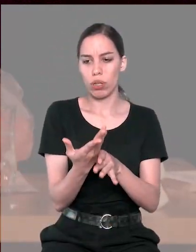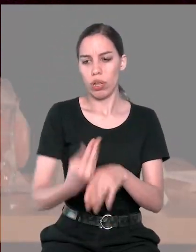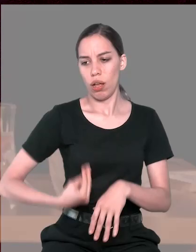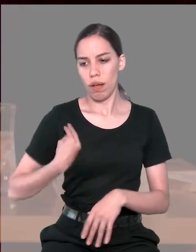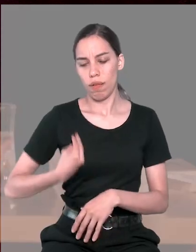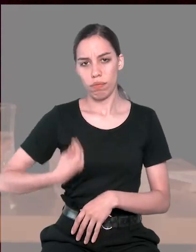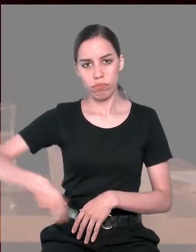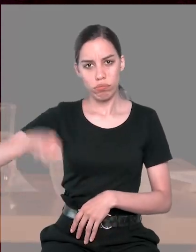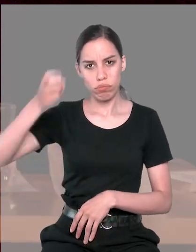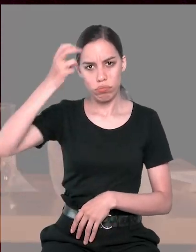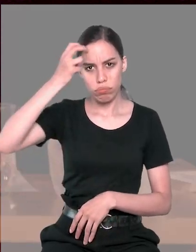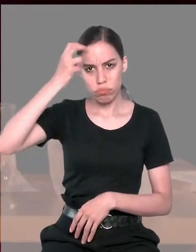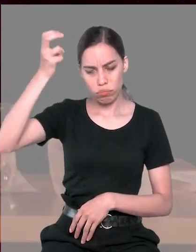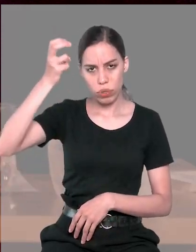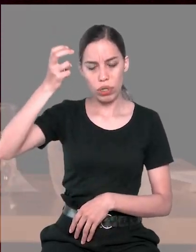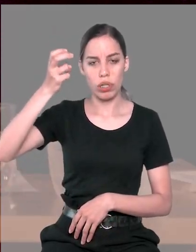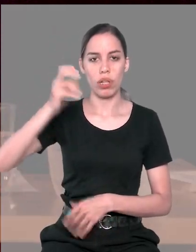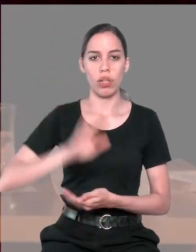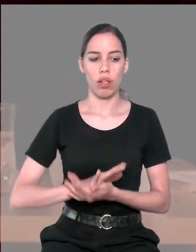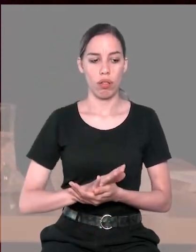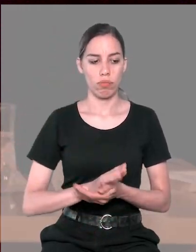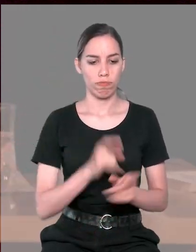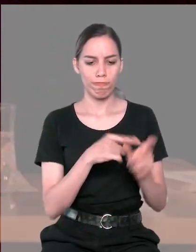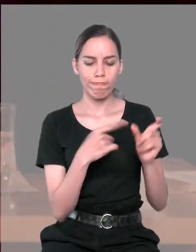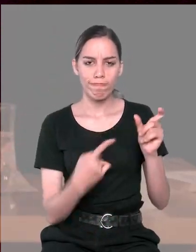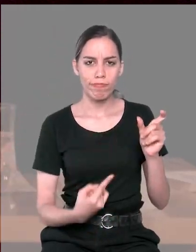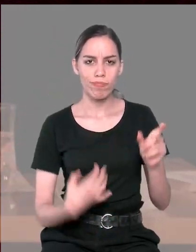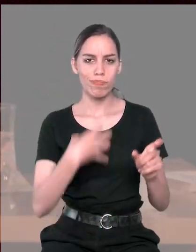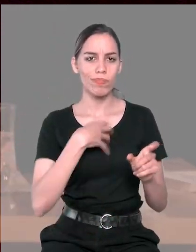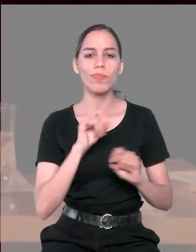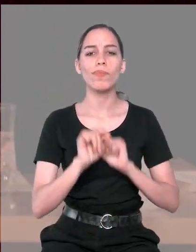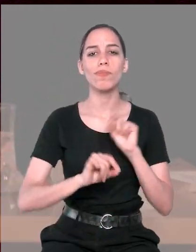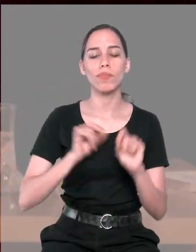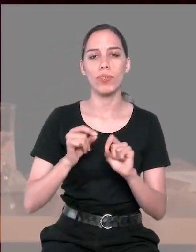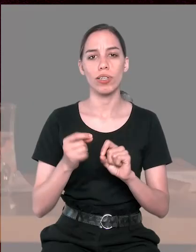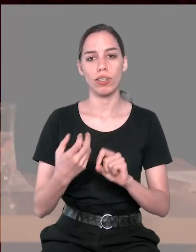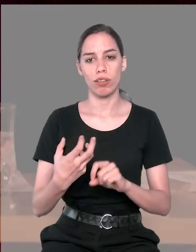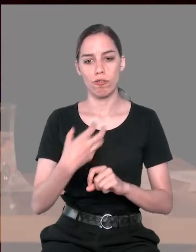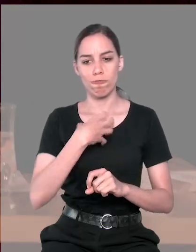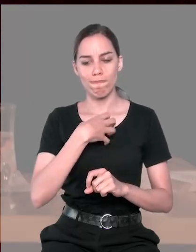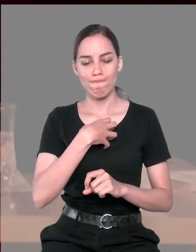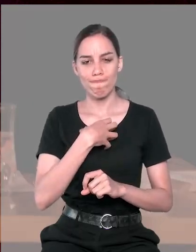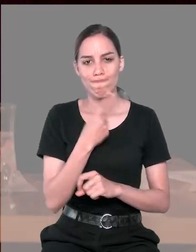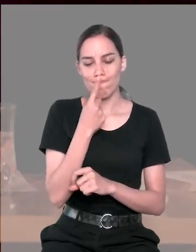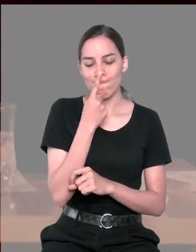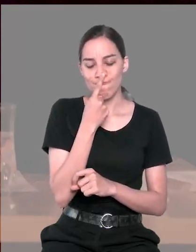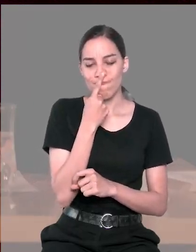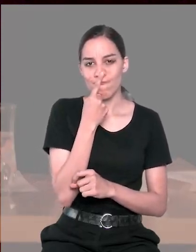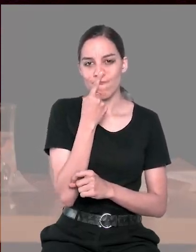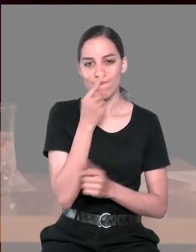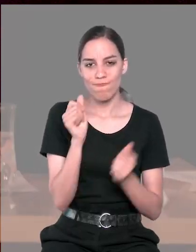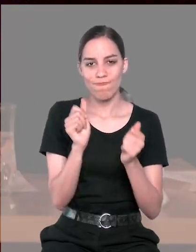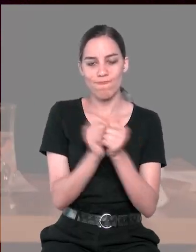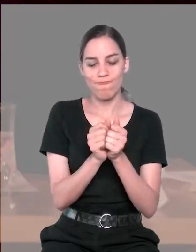e da vida intelectual. Uma antropologia no sentido de que aí estão intimamente articuladas e